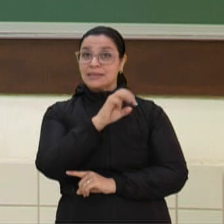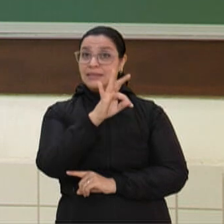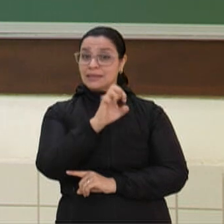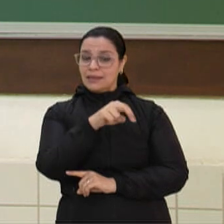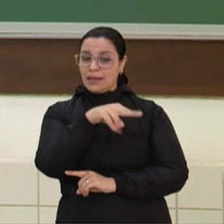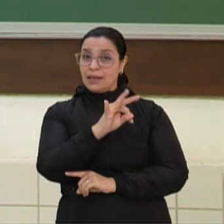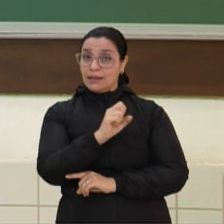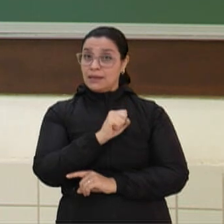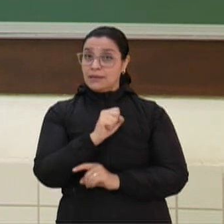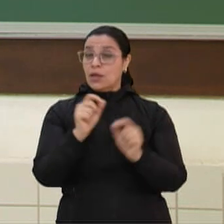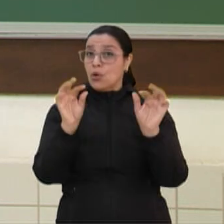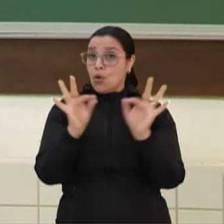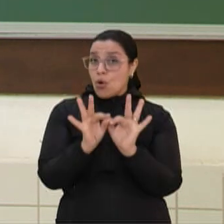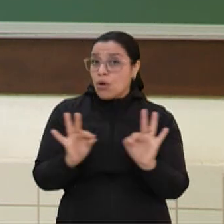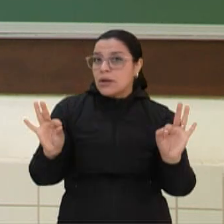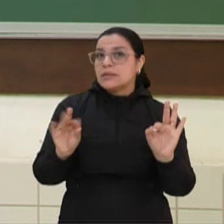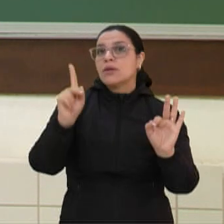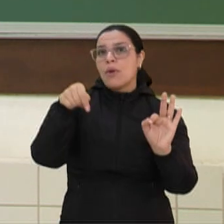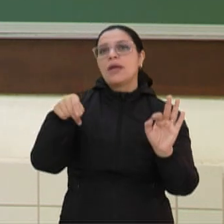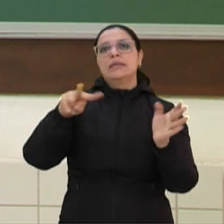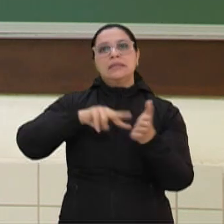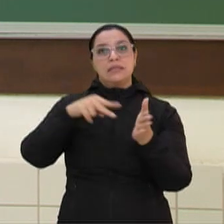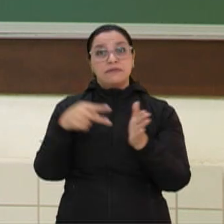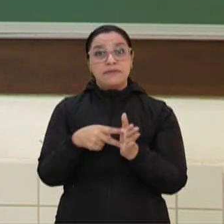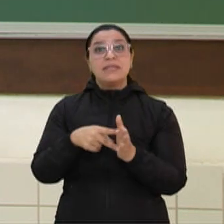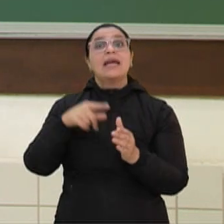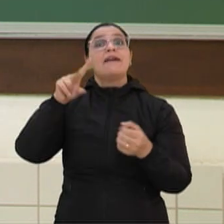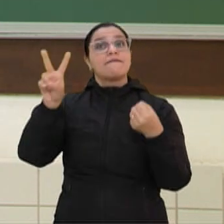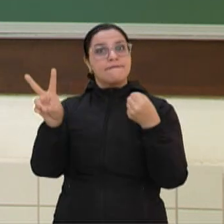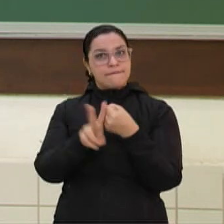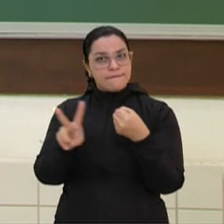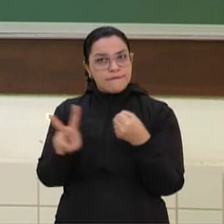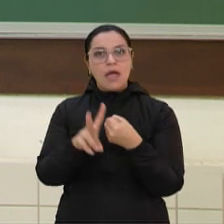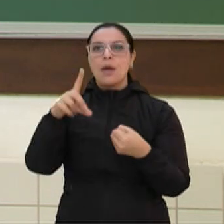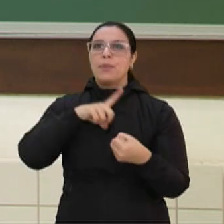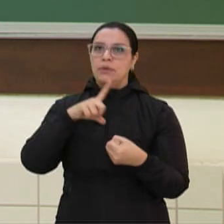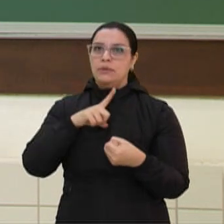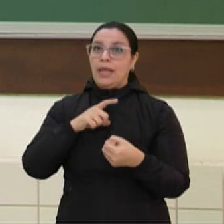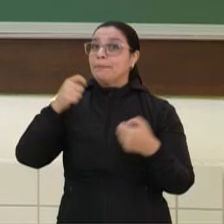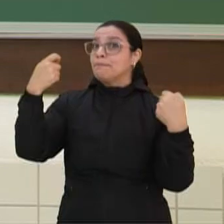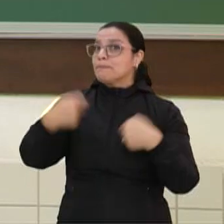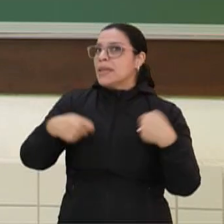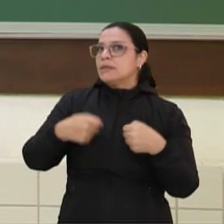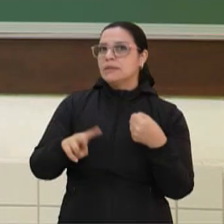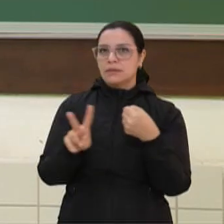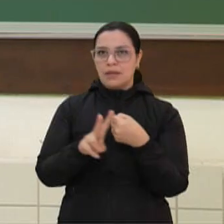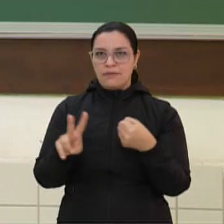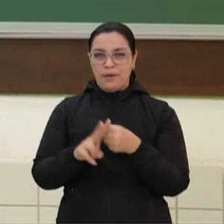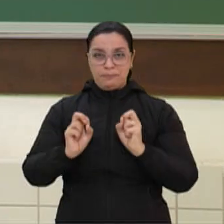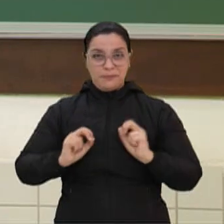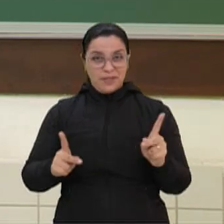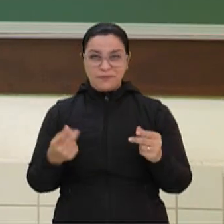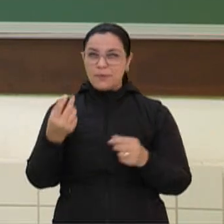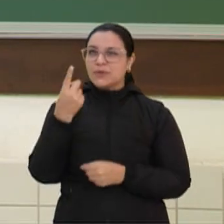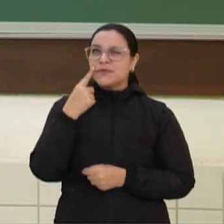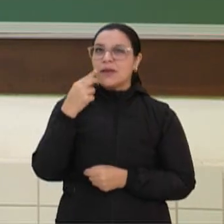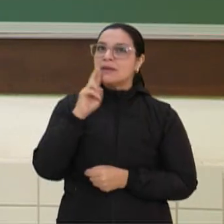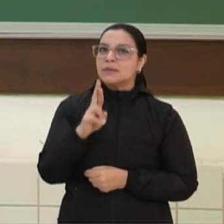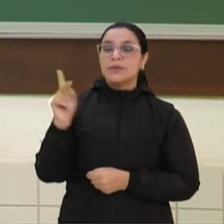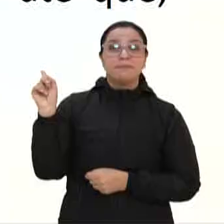então, oração é aquele, a oração é aquela frase que tem o verbo. Vamos para a correção?